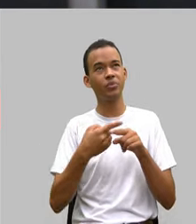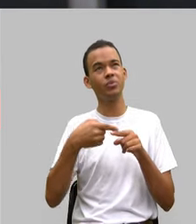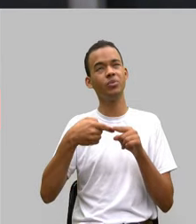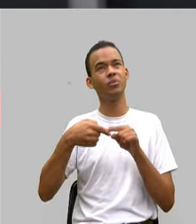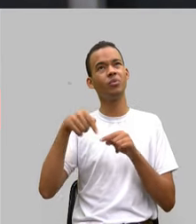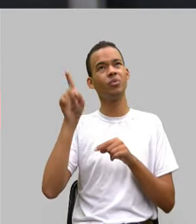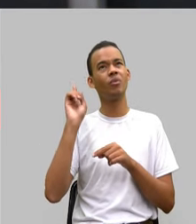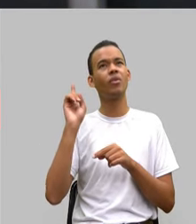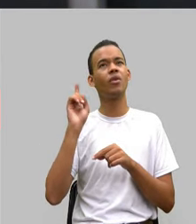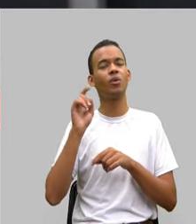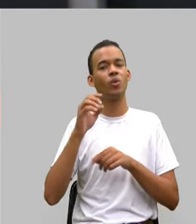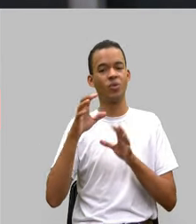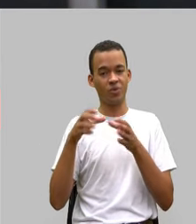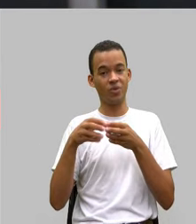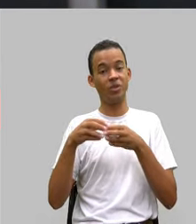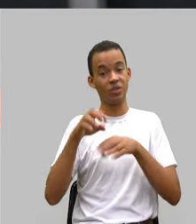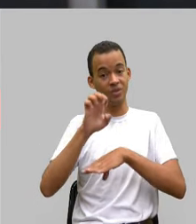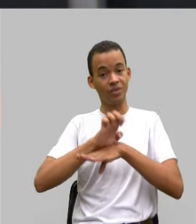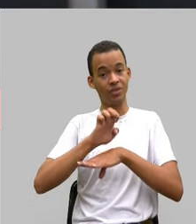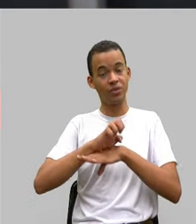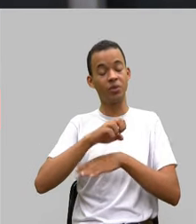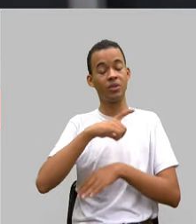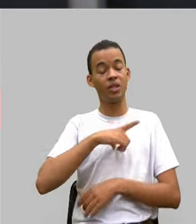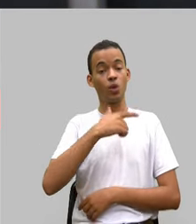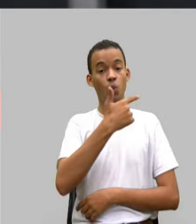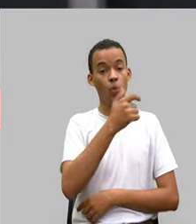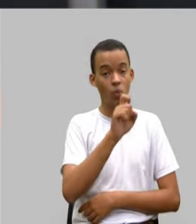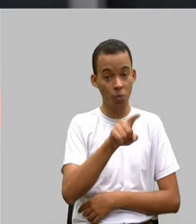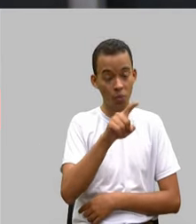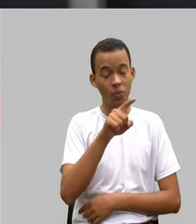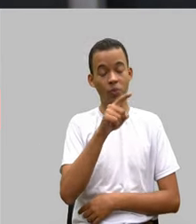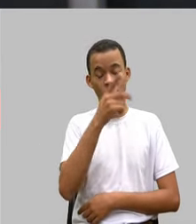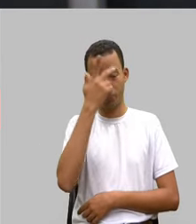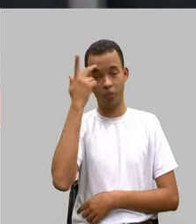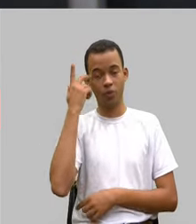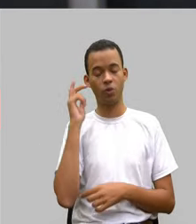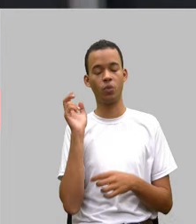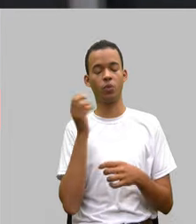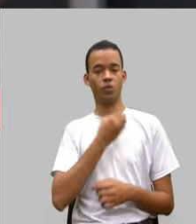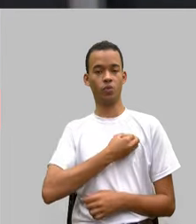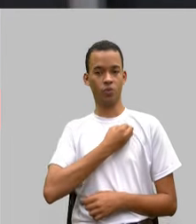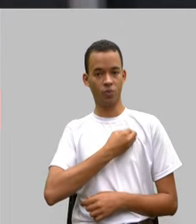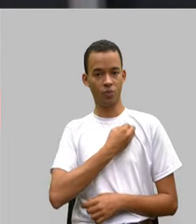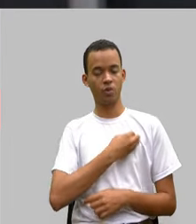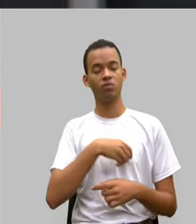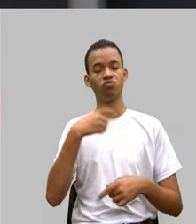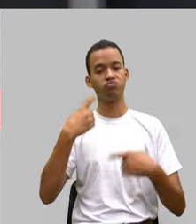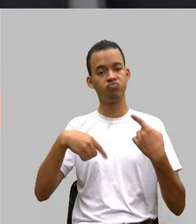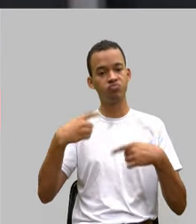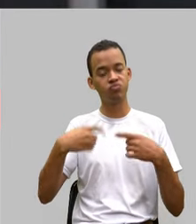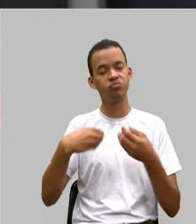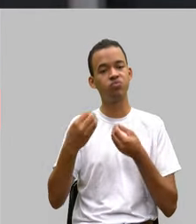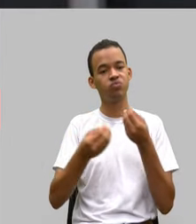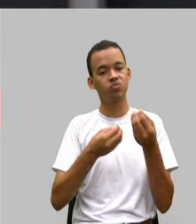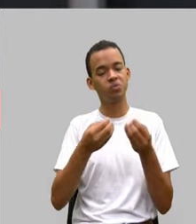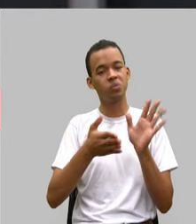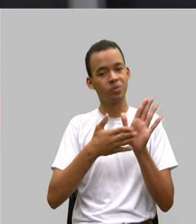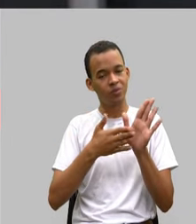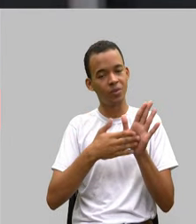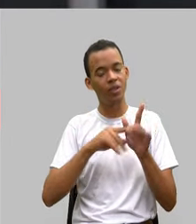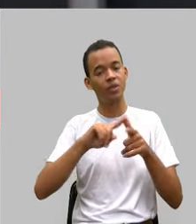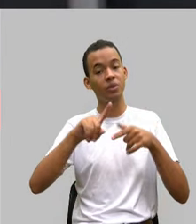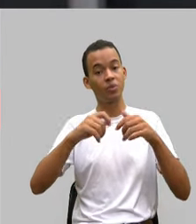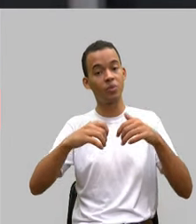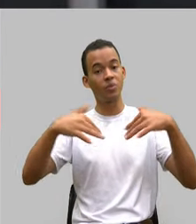2.000 pessoas e essa discussão é uma discussão pública e que traz propostas que são aprovadas numa plenária final